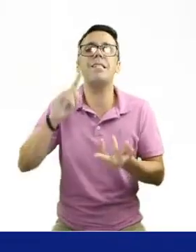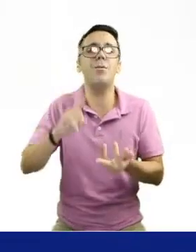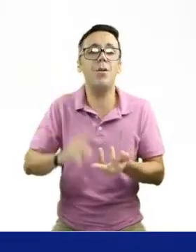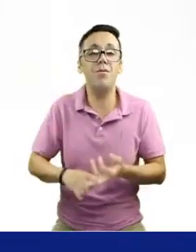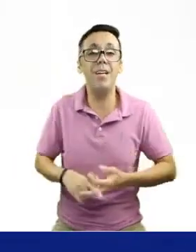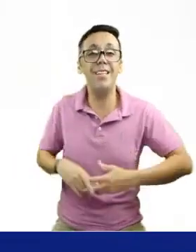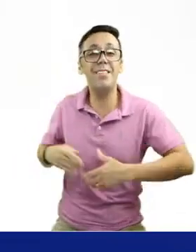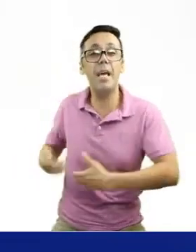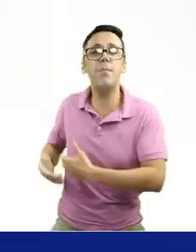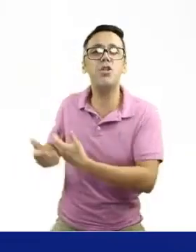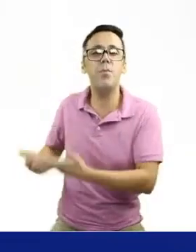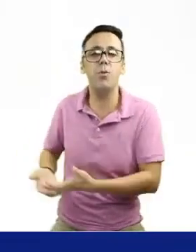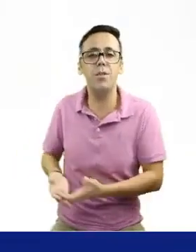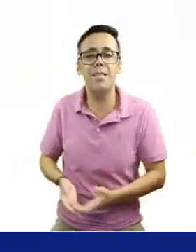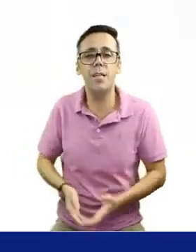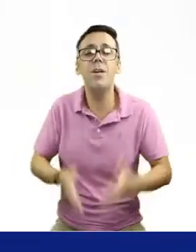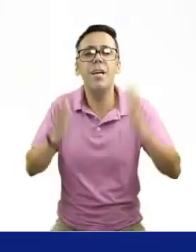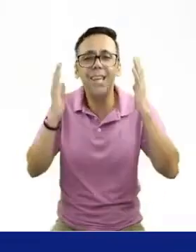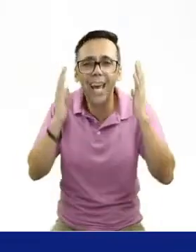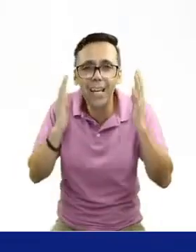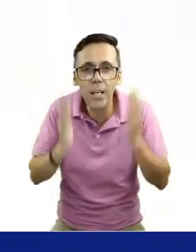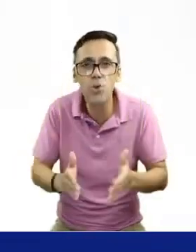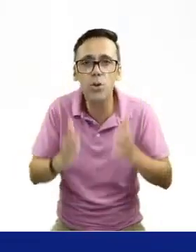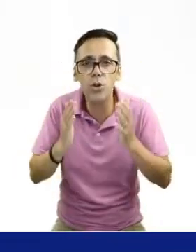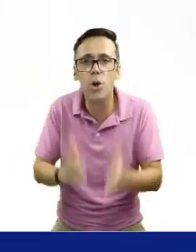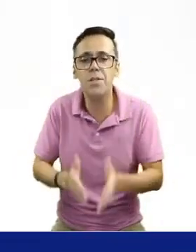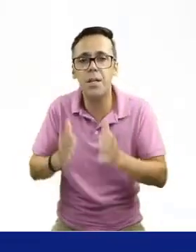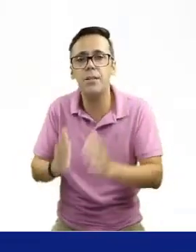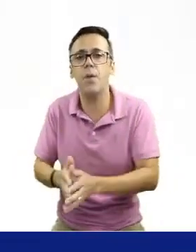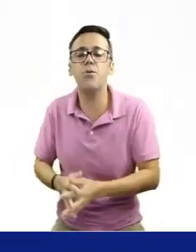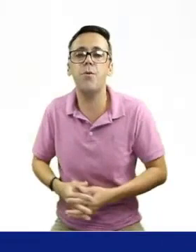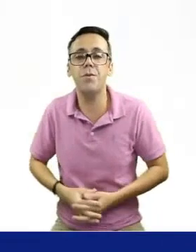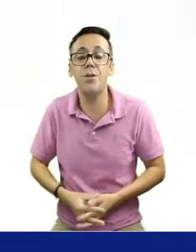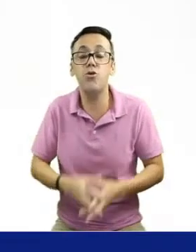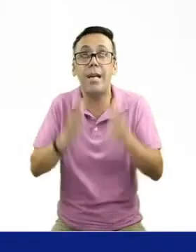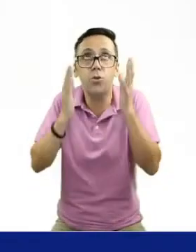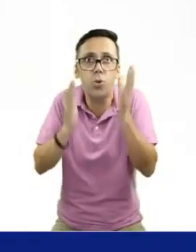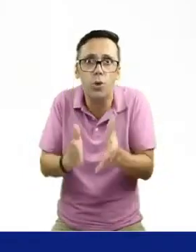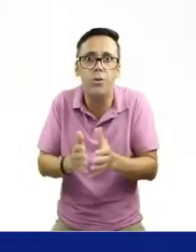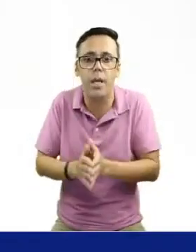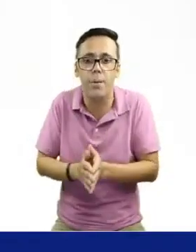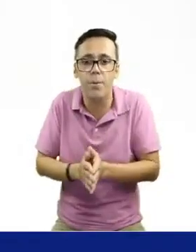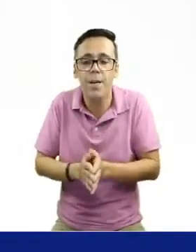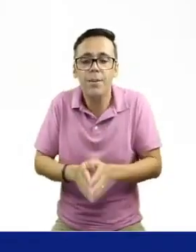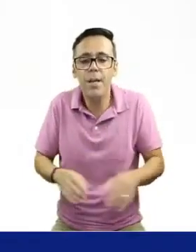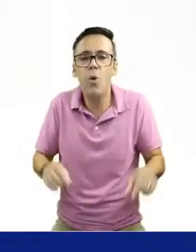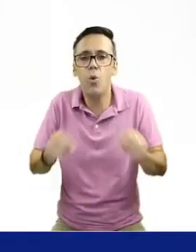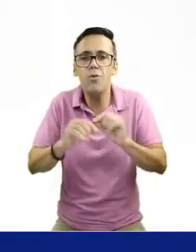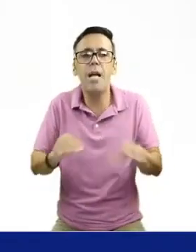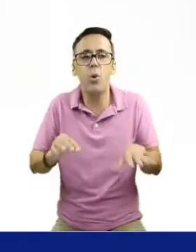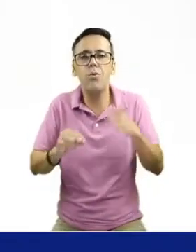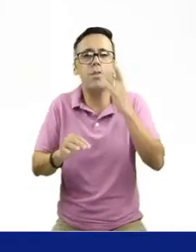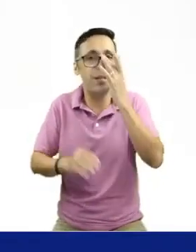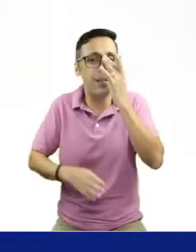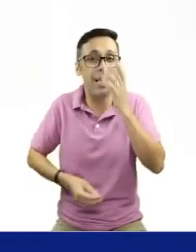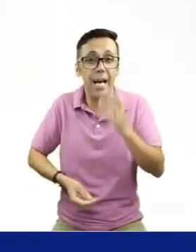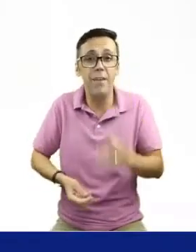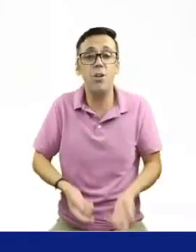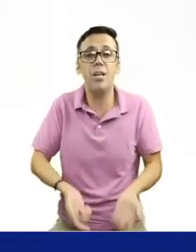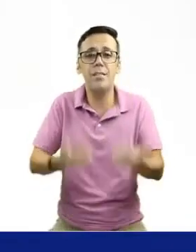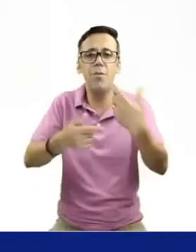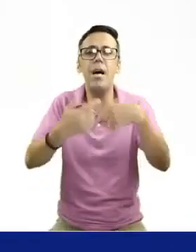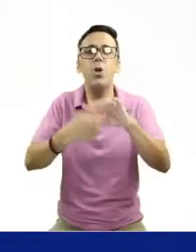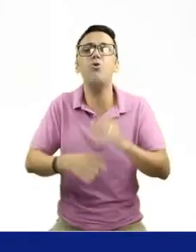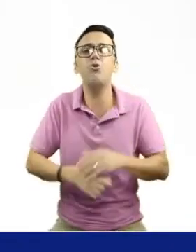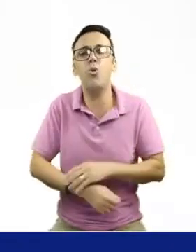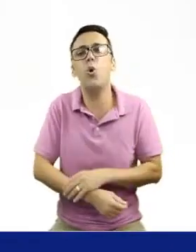perfeito iluminação perfeita esquemas de memorização E é isso que nós trazemos para você está todo tempo tem alguns alunos aqui